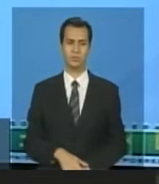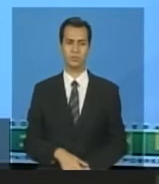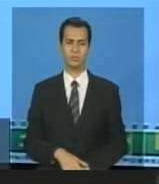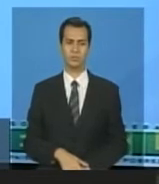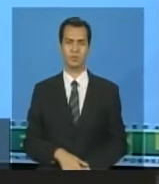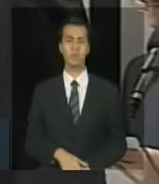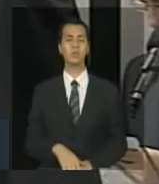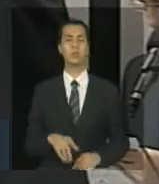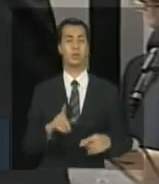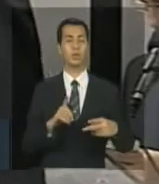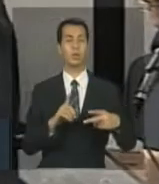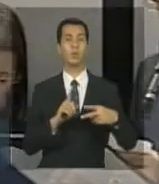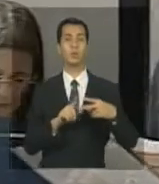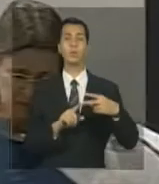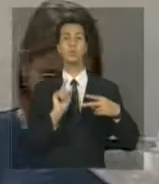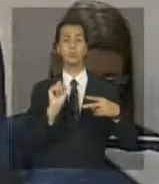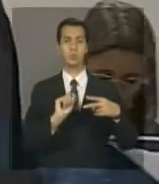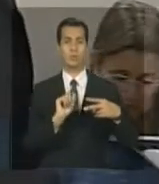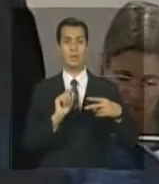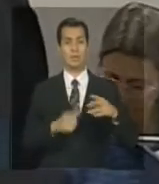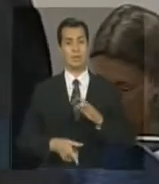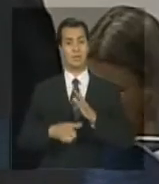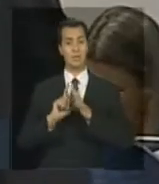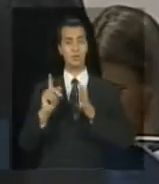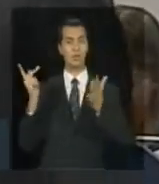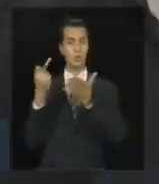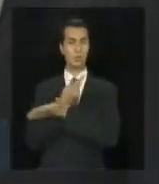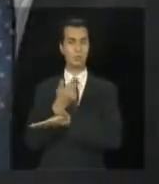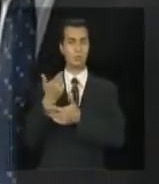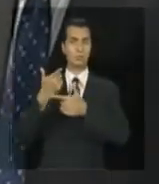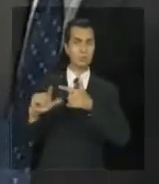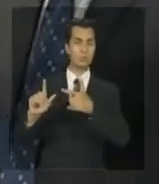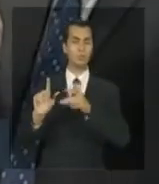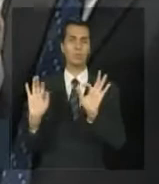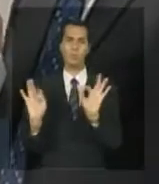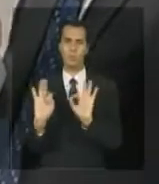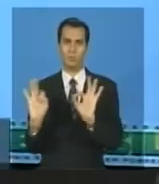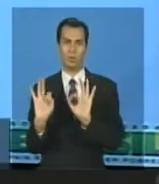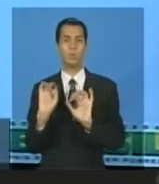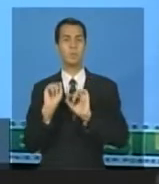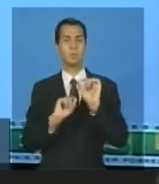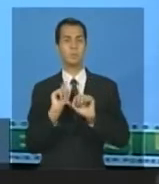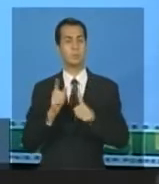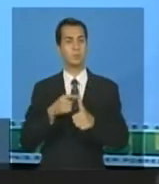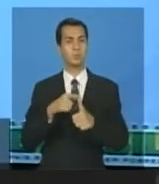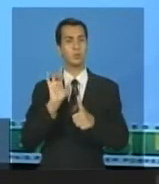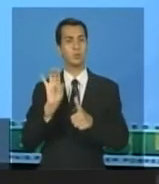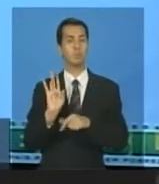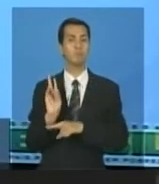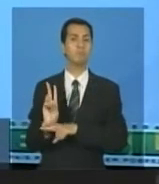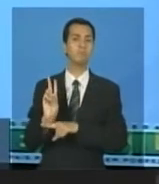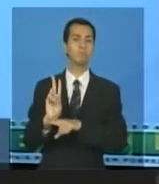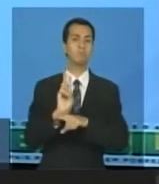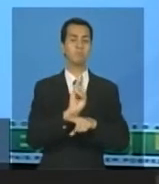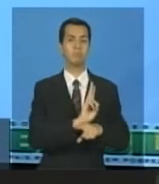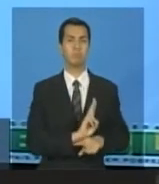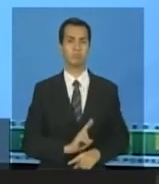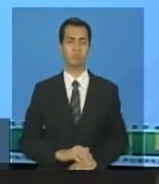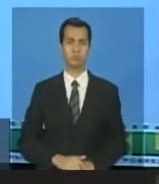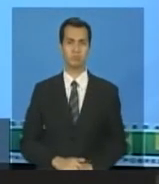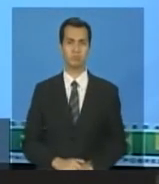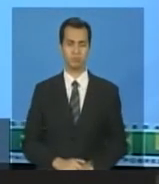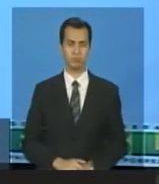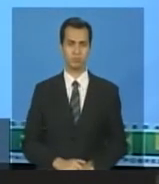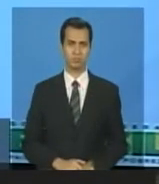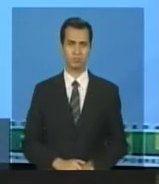Com o decorrer dos ela ela faz o monitoramento desses desastres agora pouco e